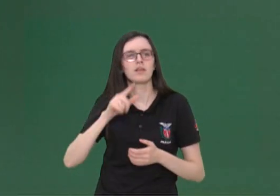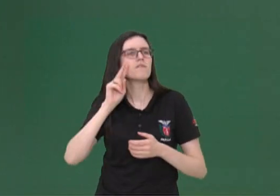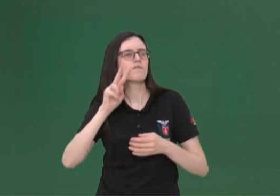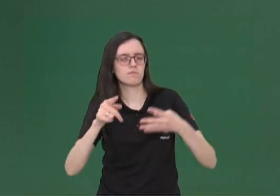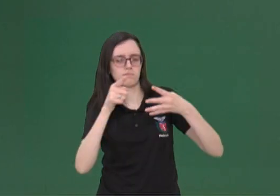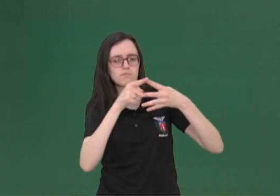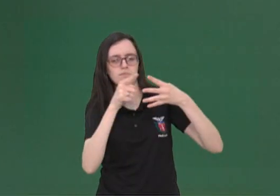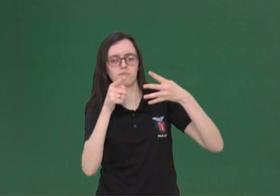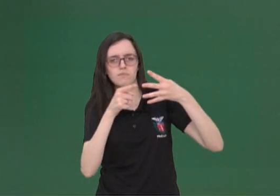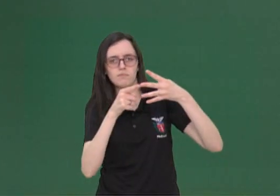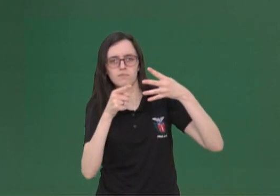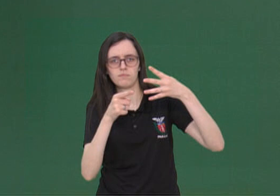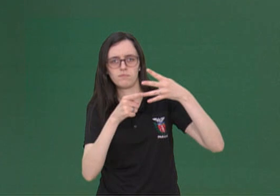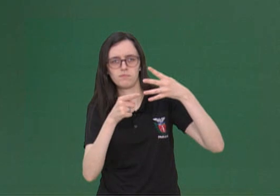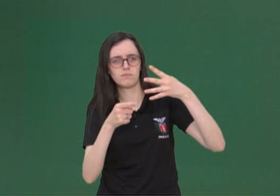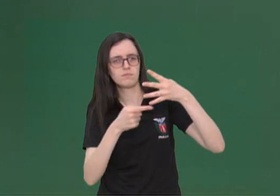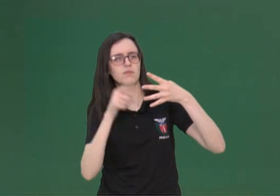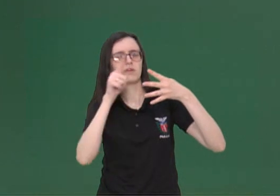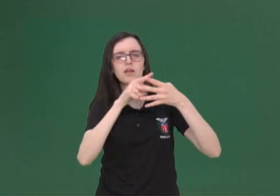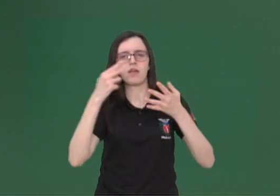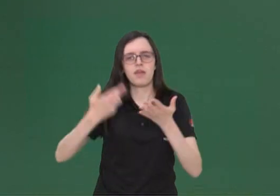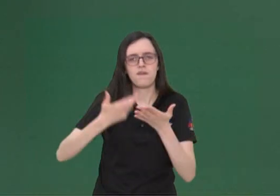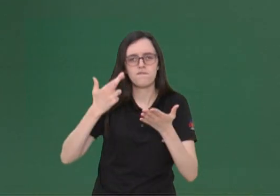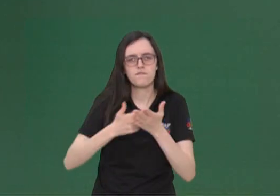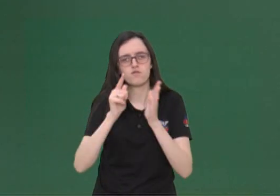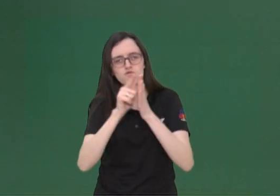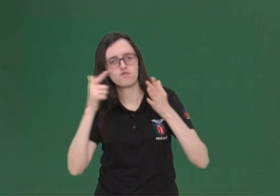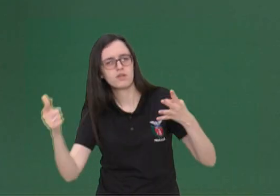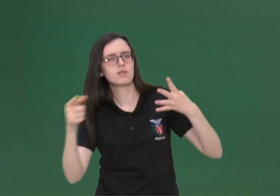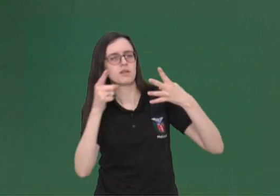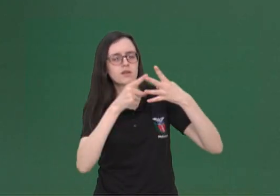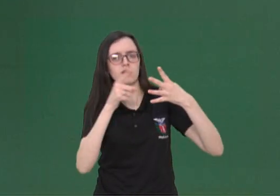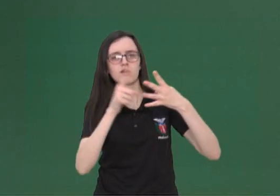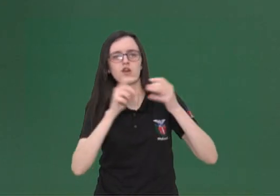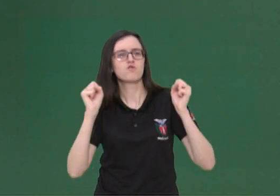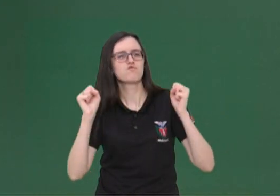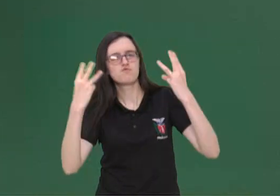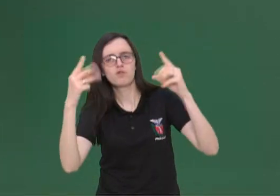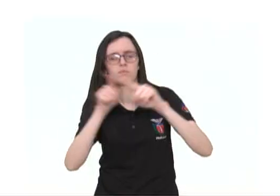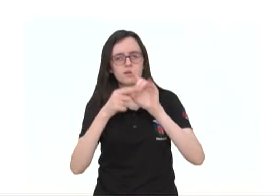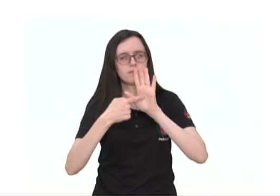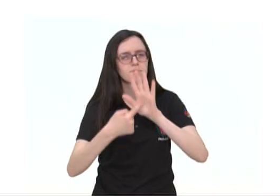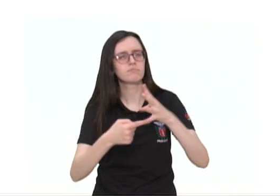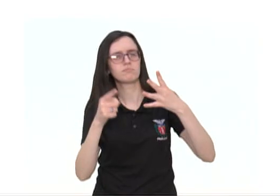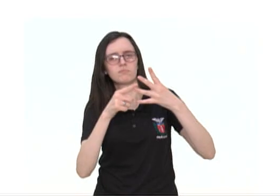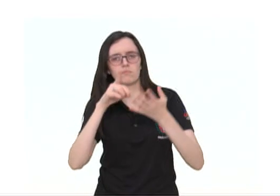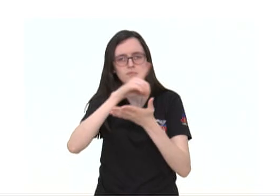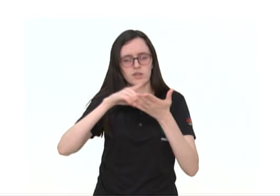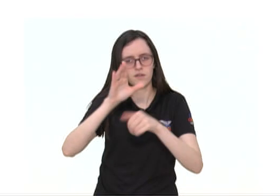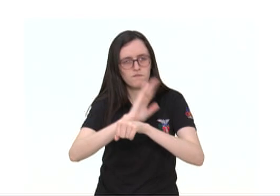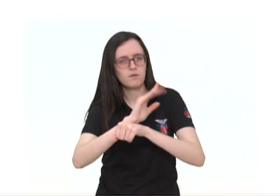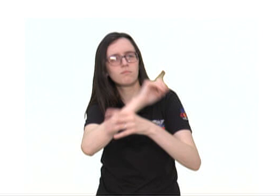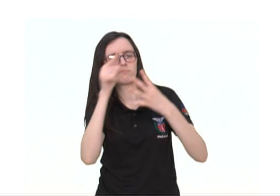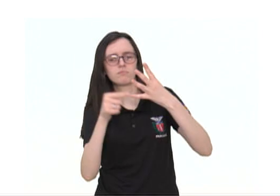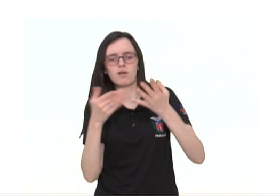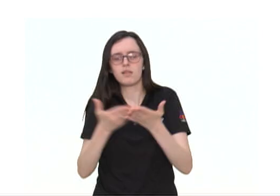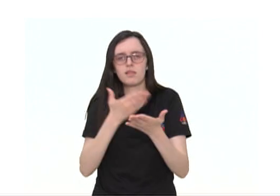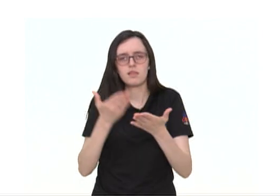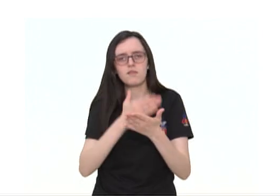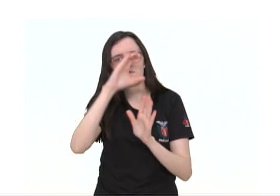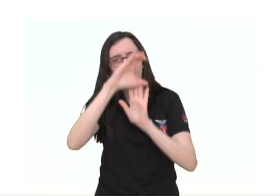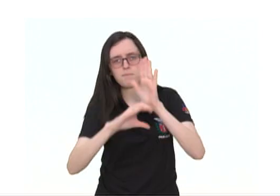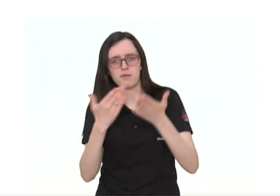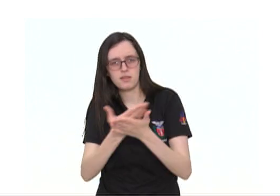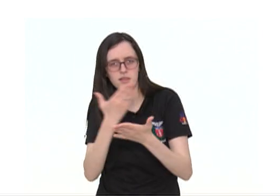show e espetáculo, DVD e filme, livro e capítulo de livro. Pensem um pouquinho, né? Tem coisas